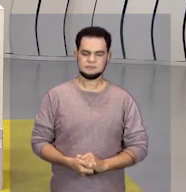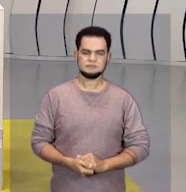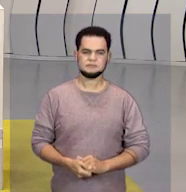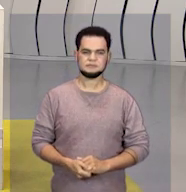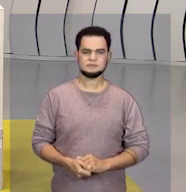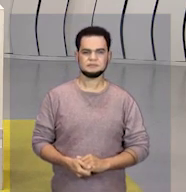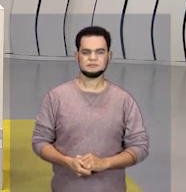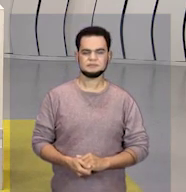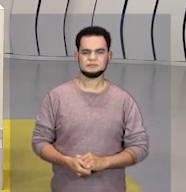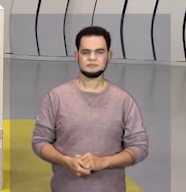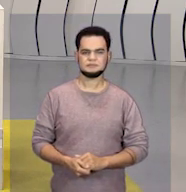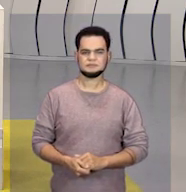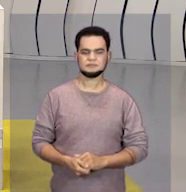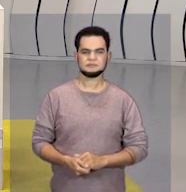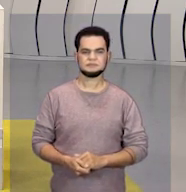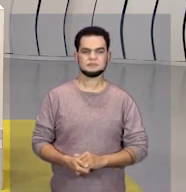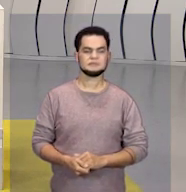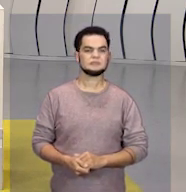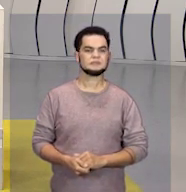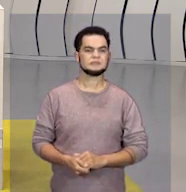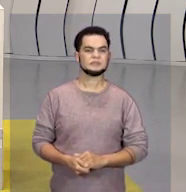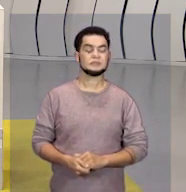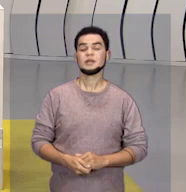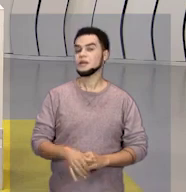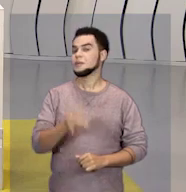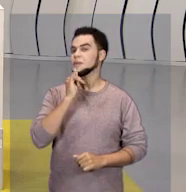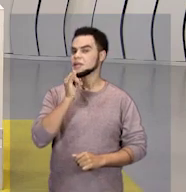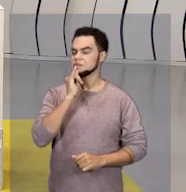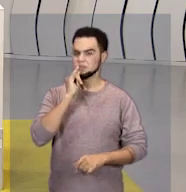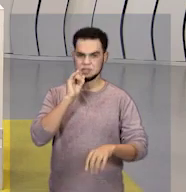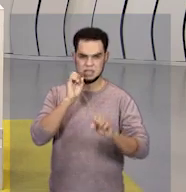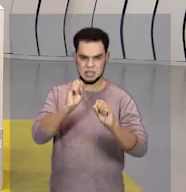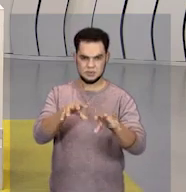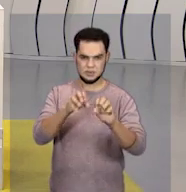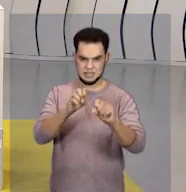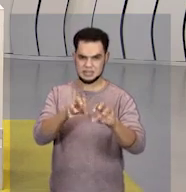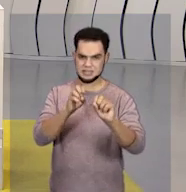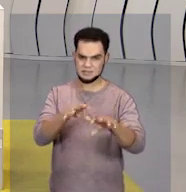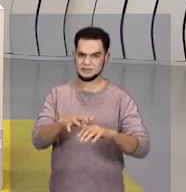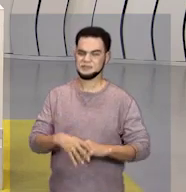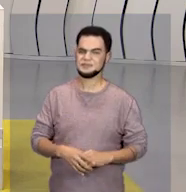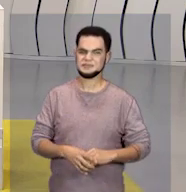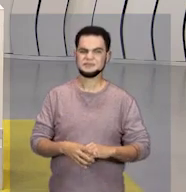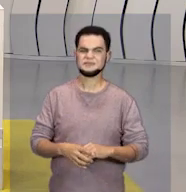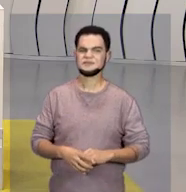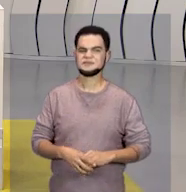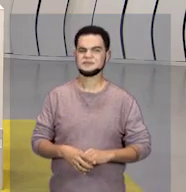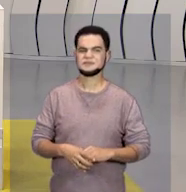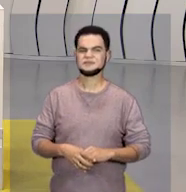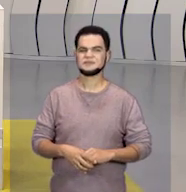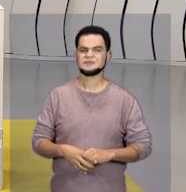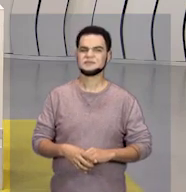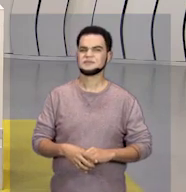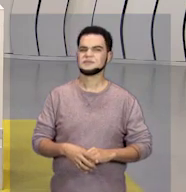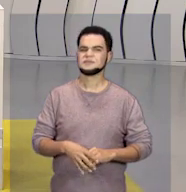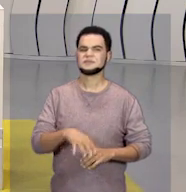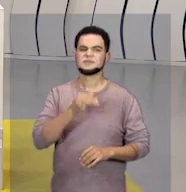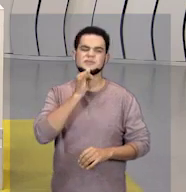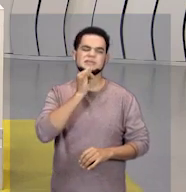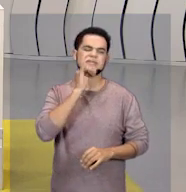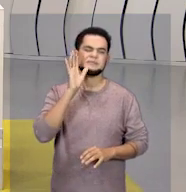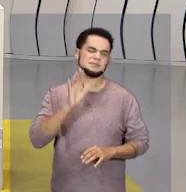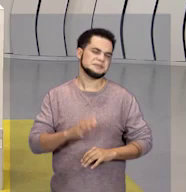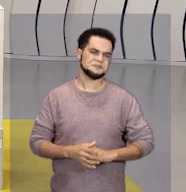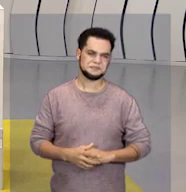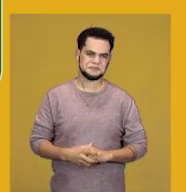Por exemplo, o exercício da educação. Vamos pegar um exemplo aqui qualquer. Eu vou